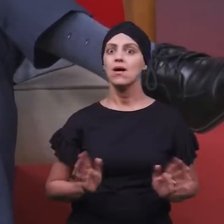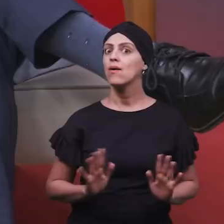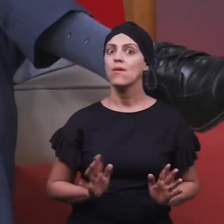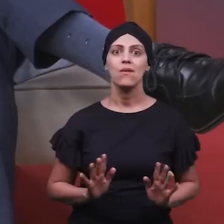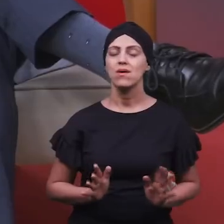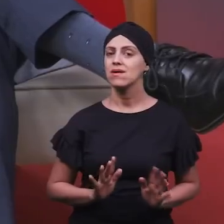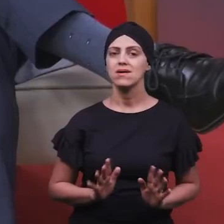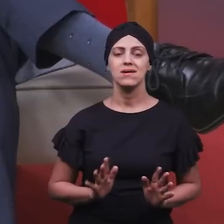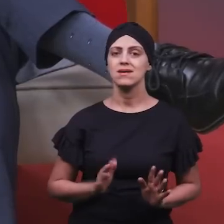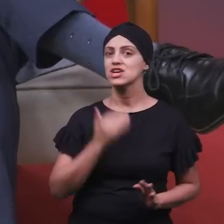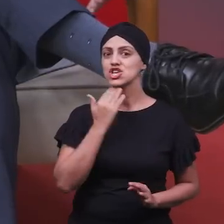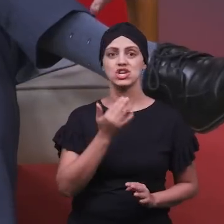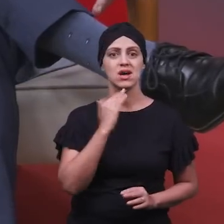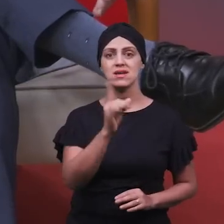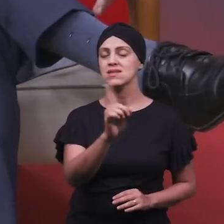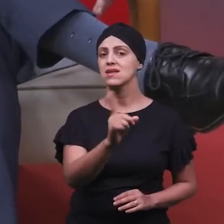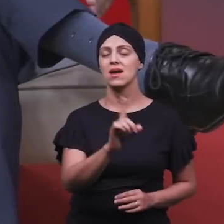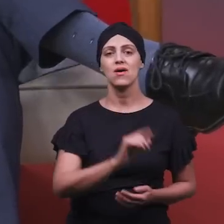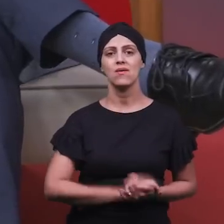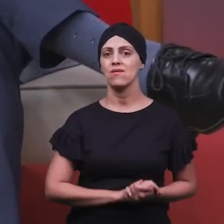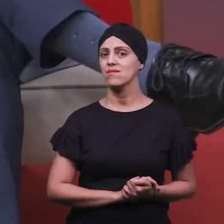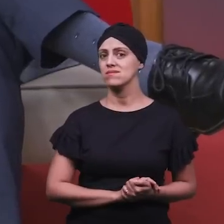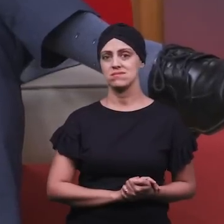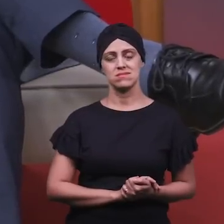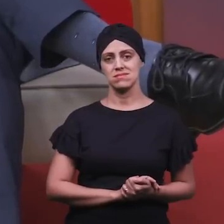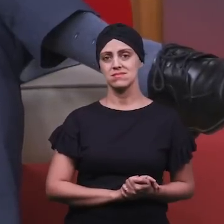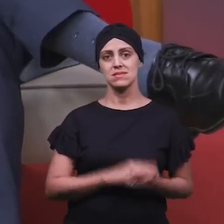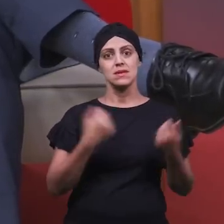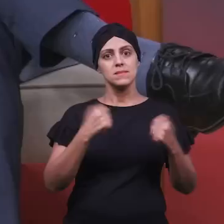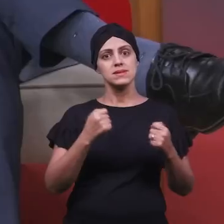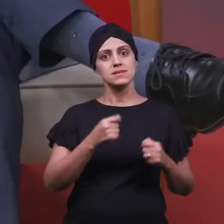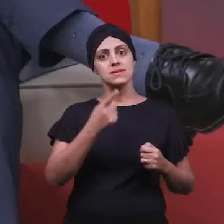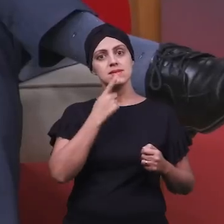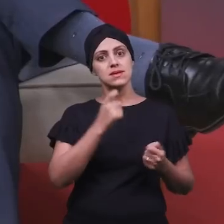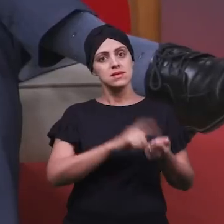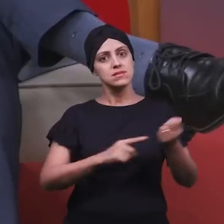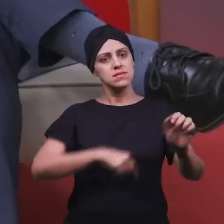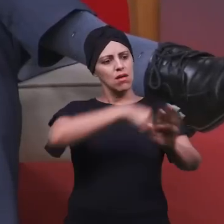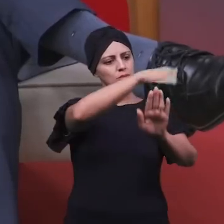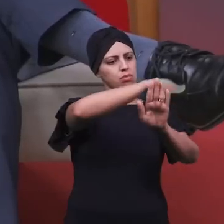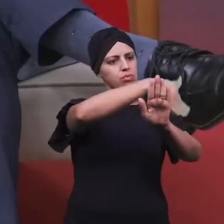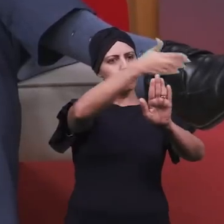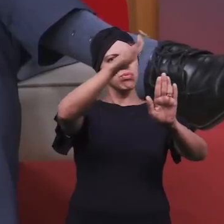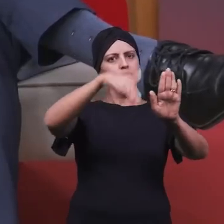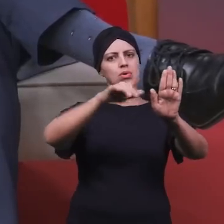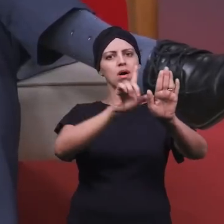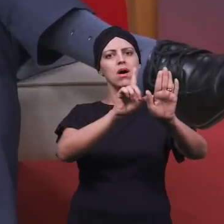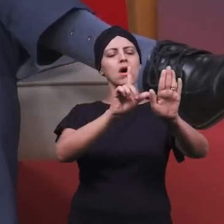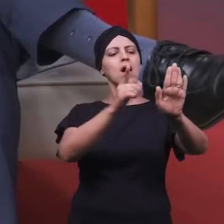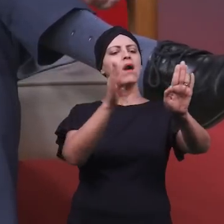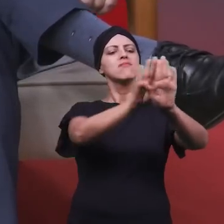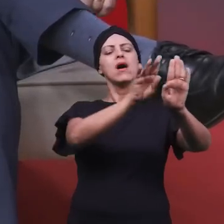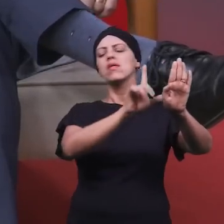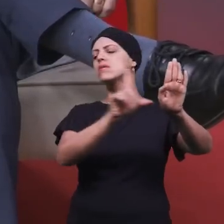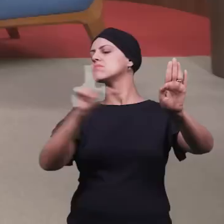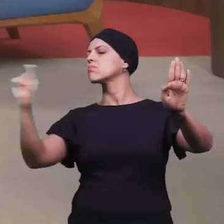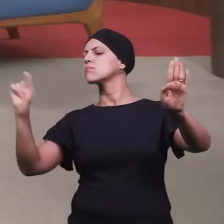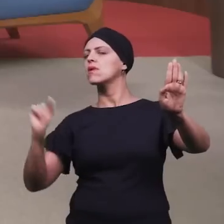também. Eu já sou maranata. E não só isso. E não adiantava passar o sangue nas vergas das portas e nas umbrais e sair da